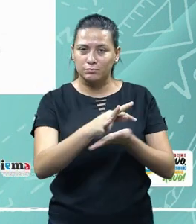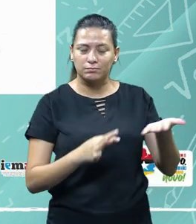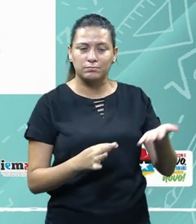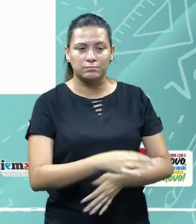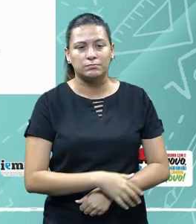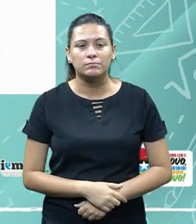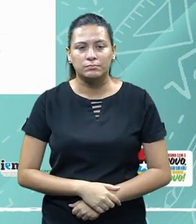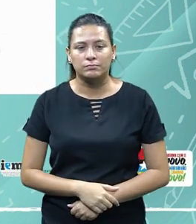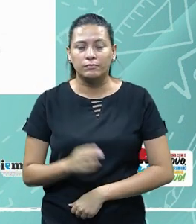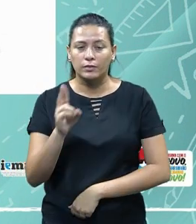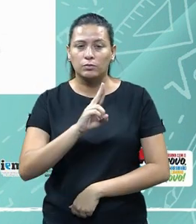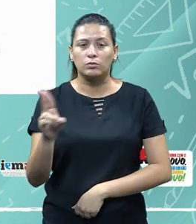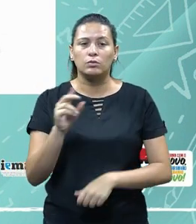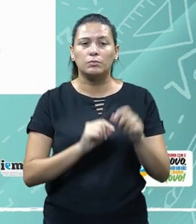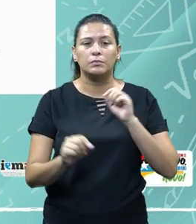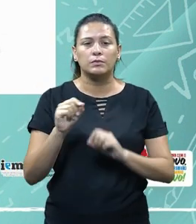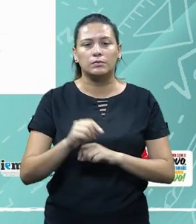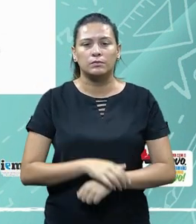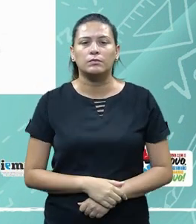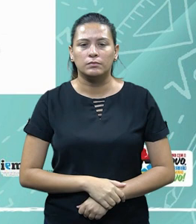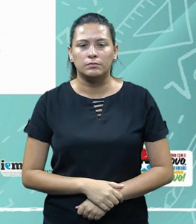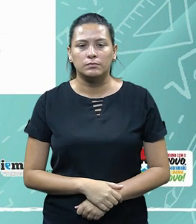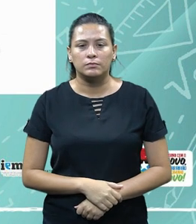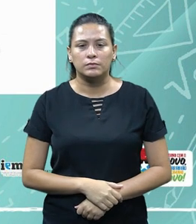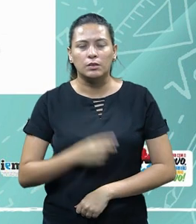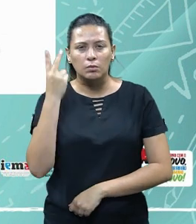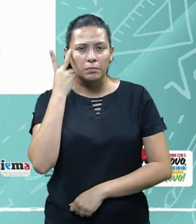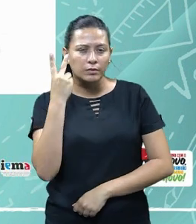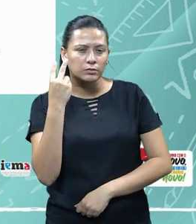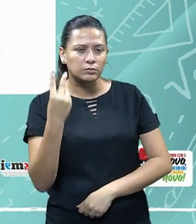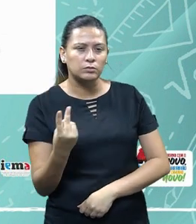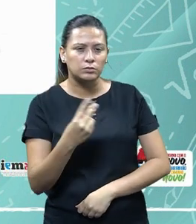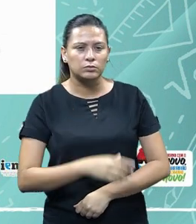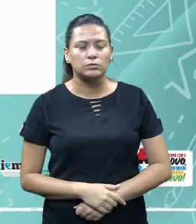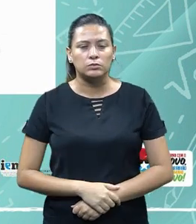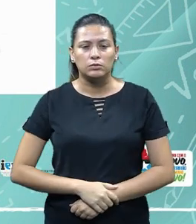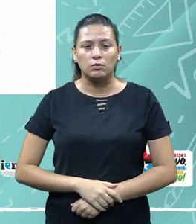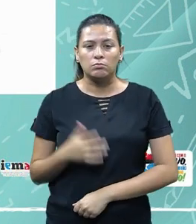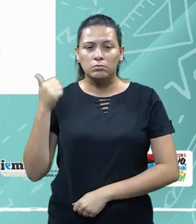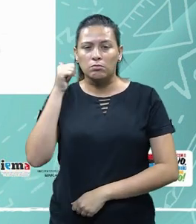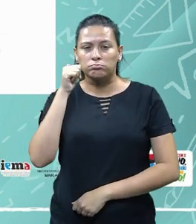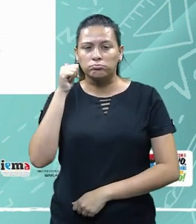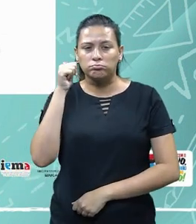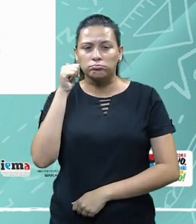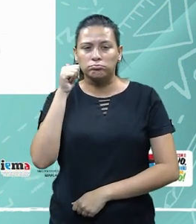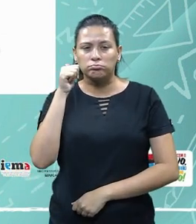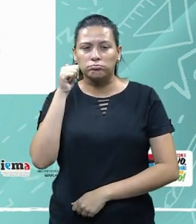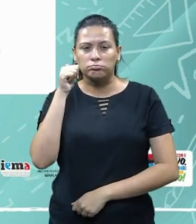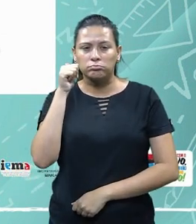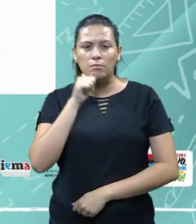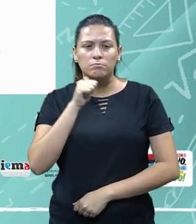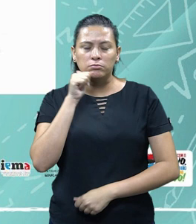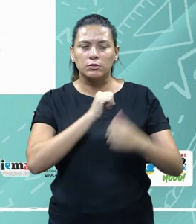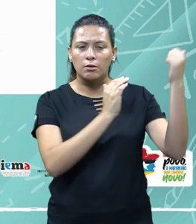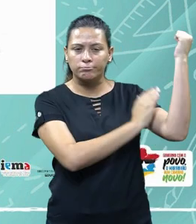ah o nome da obra breve história do feminismo no Brasil foi foi editado em são em São Paulo pela